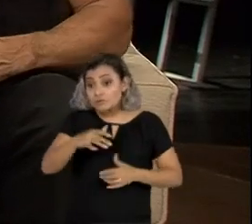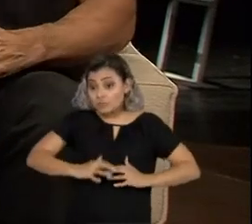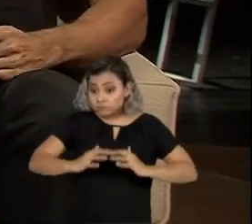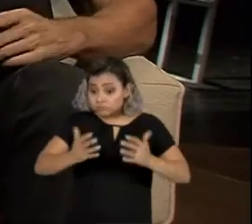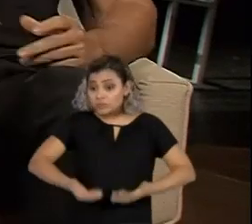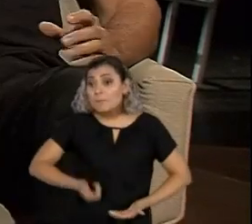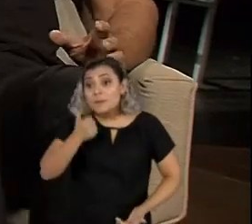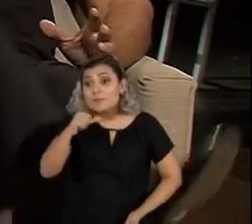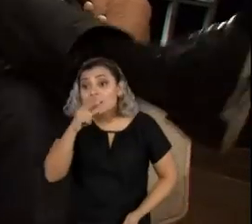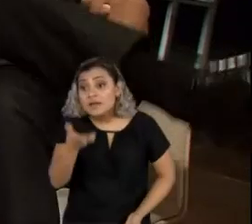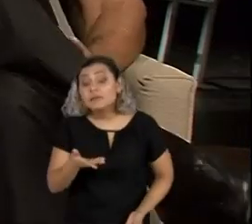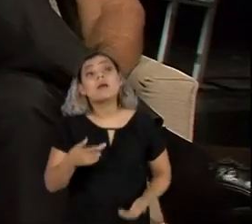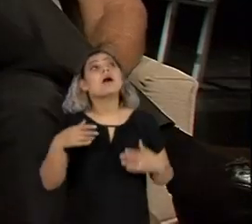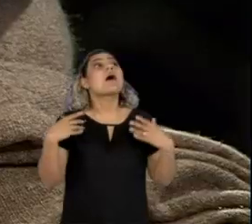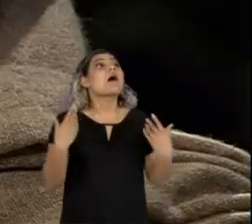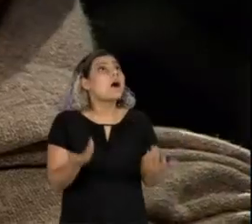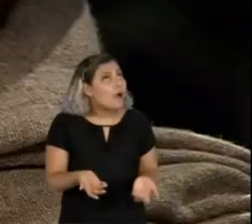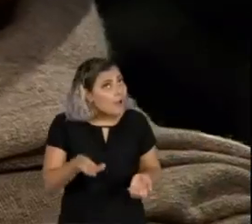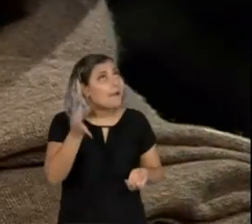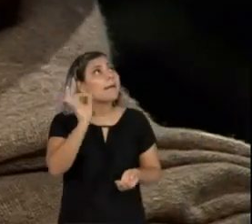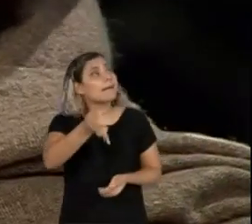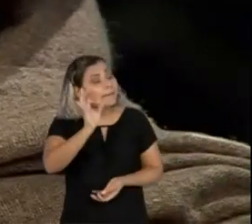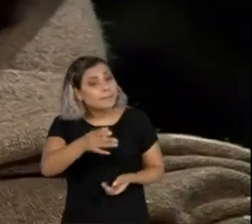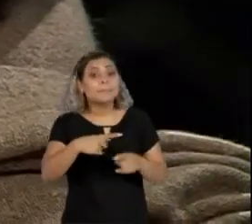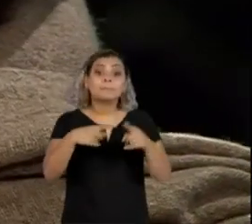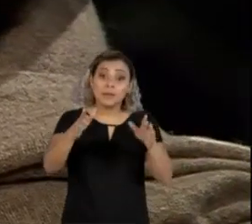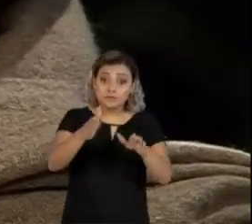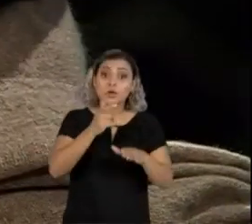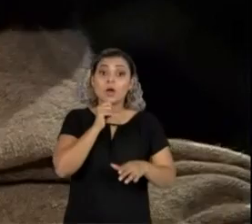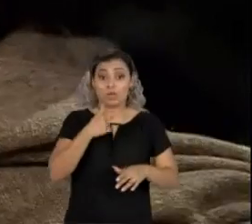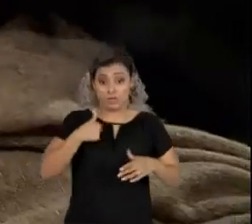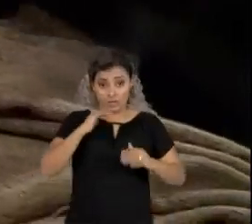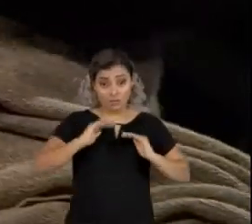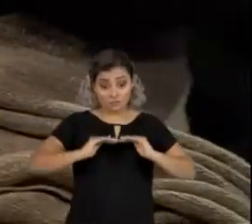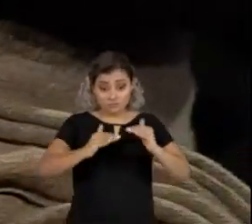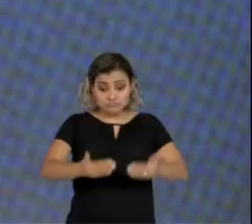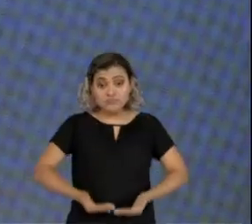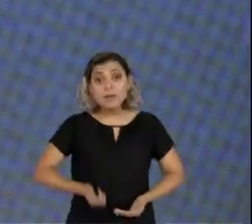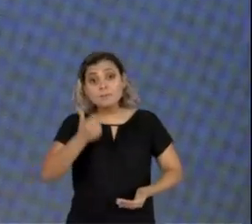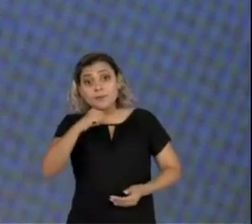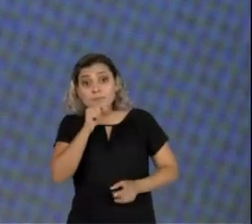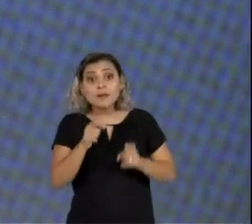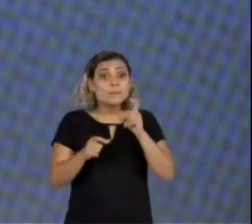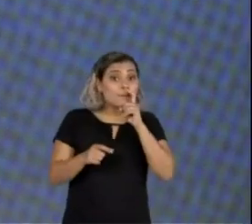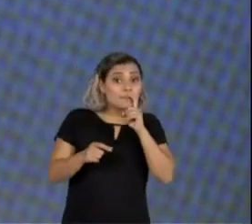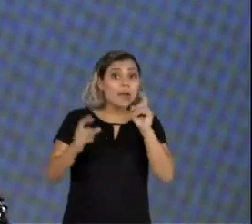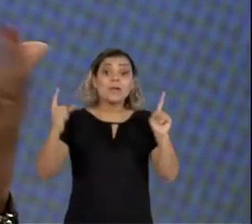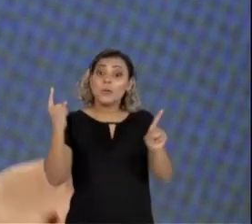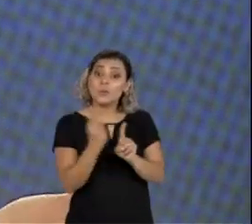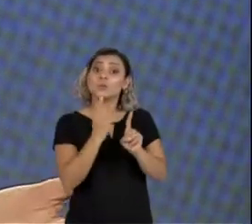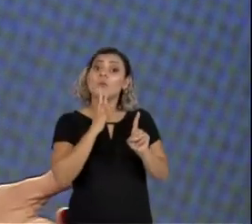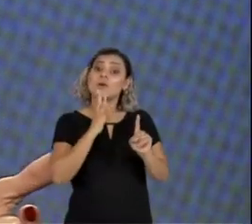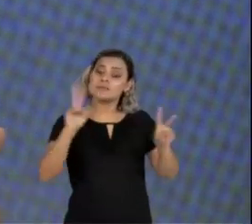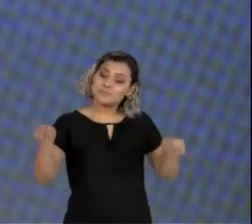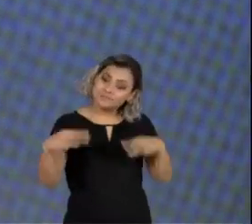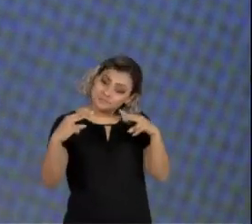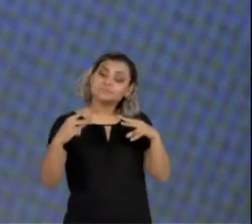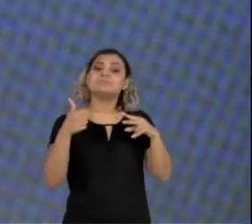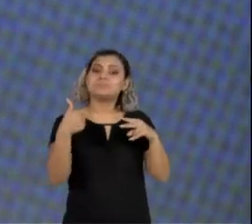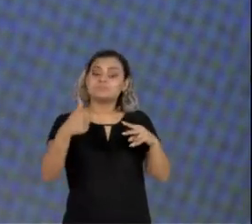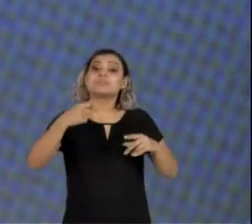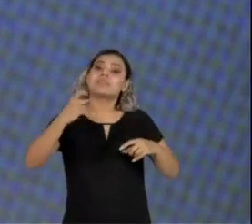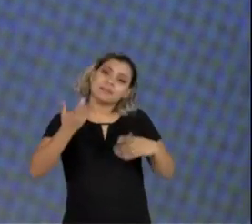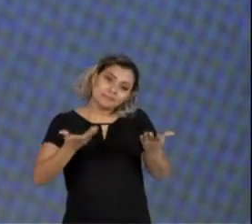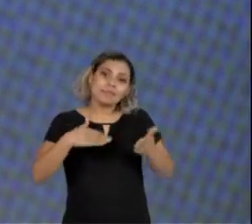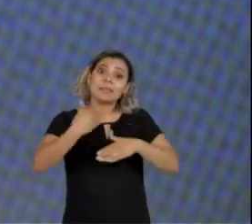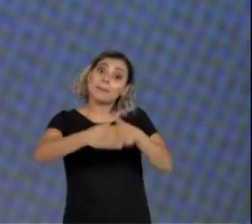barriga da sua mãe. Pois é, mas poxa. agora eu vim antes, né? Daí antes de estar na barriga da minha mãe, meu pai e minha mãe precisavam se encontrar, então isso já aconteceu.